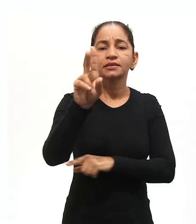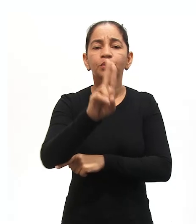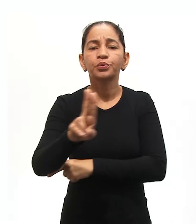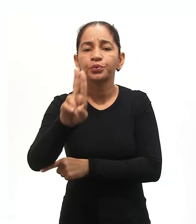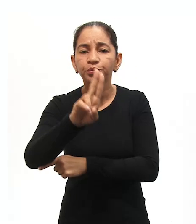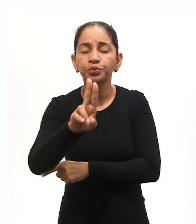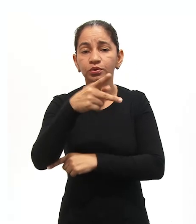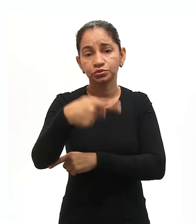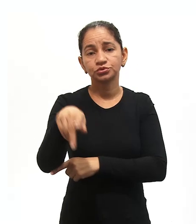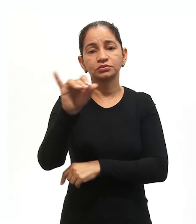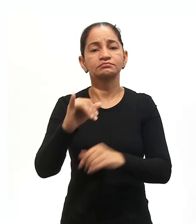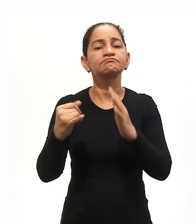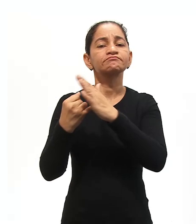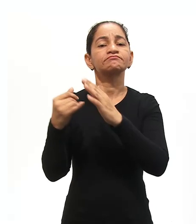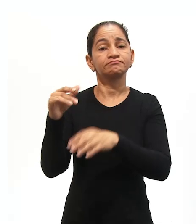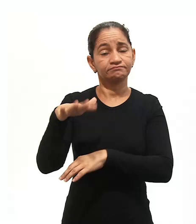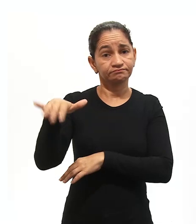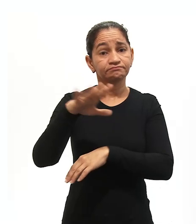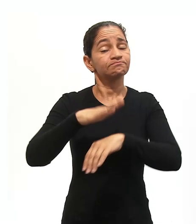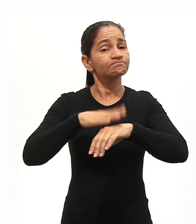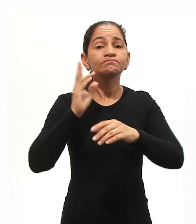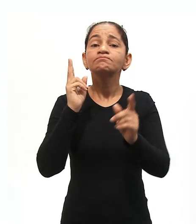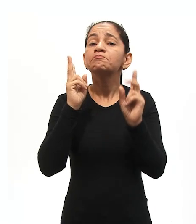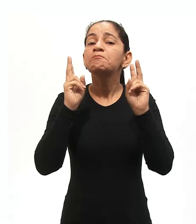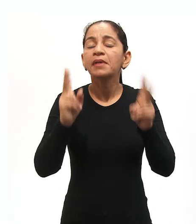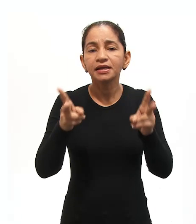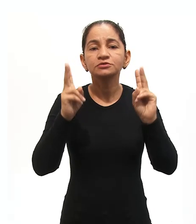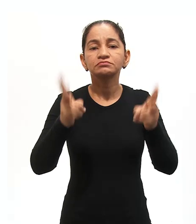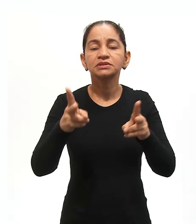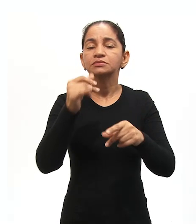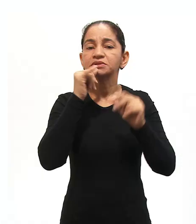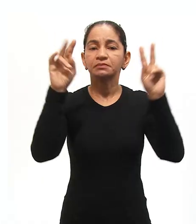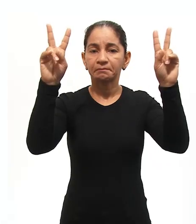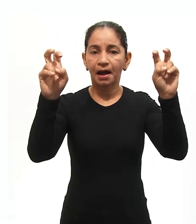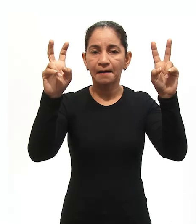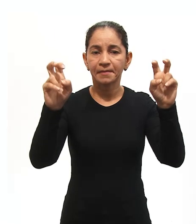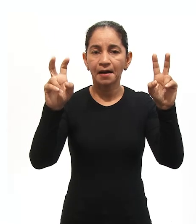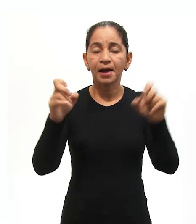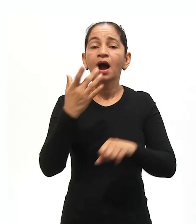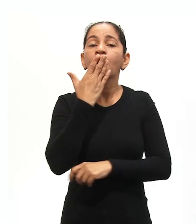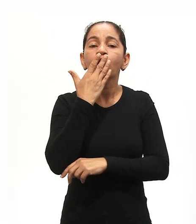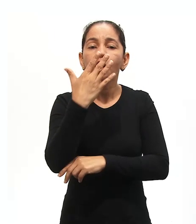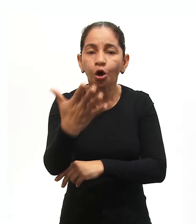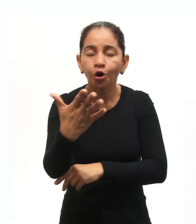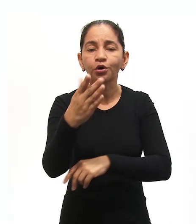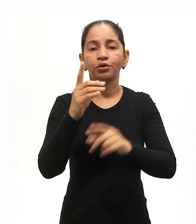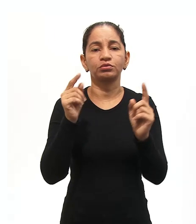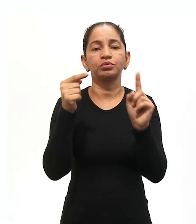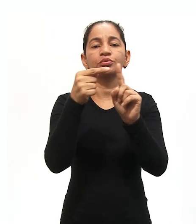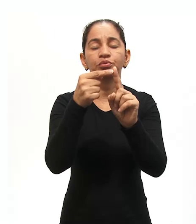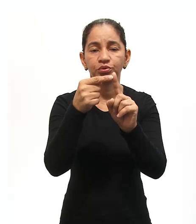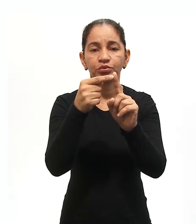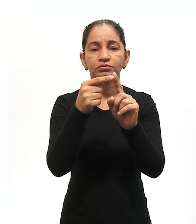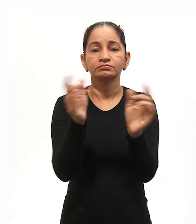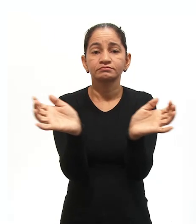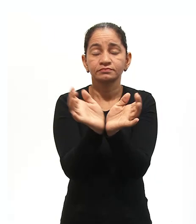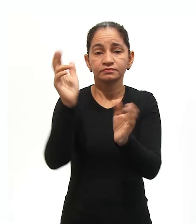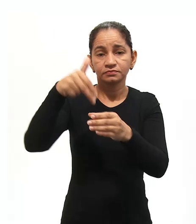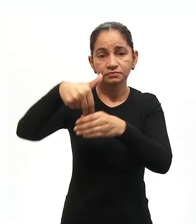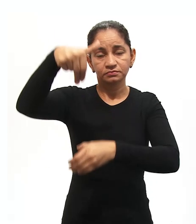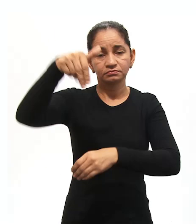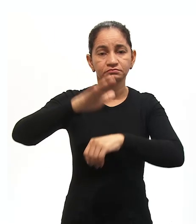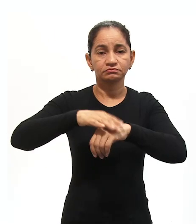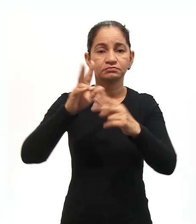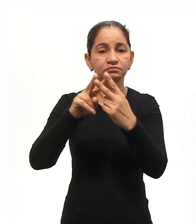adotadas pela instituição, ou seja, usar o mesmo layout de títulos, cores, ícones definidos pelo núcleo